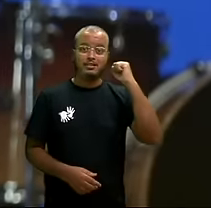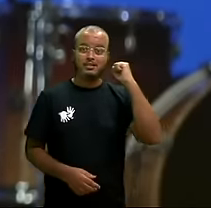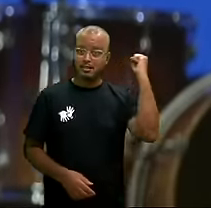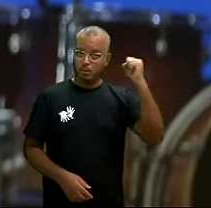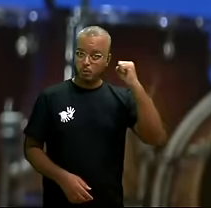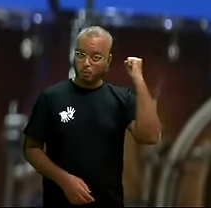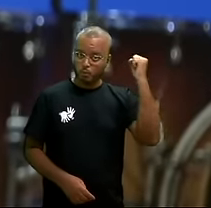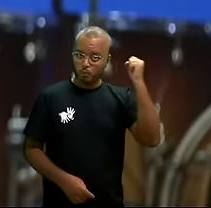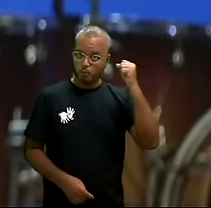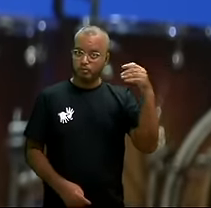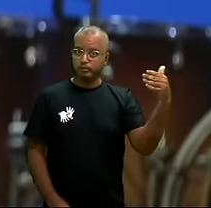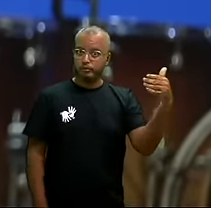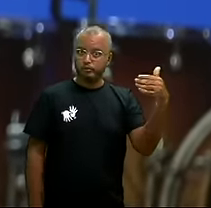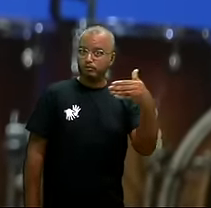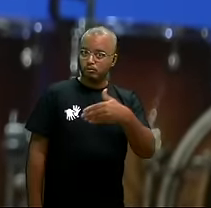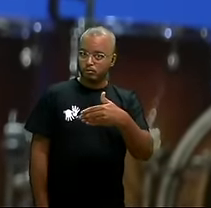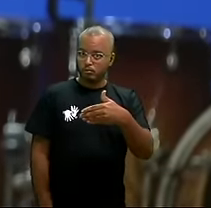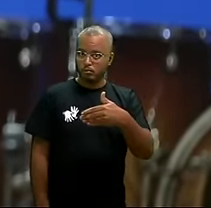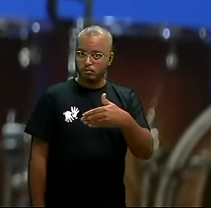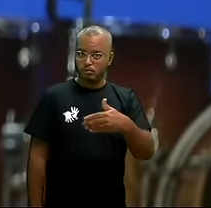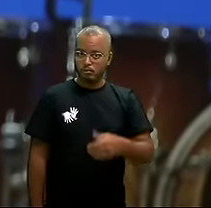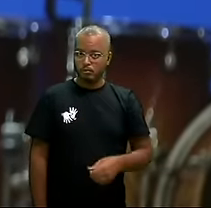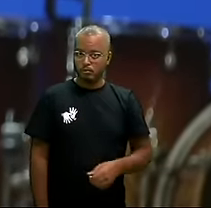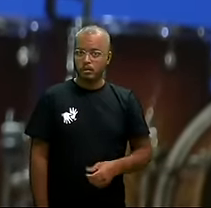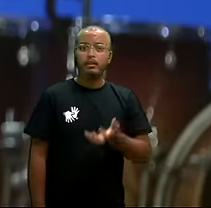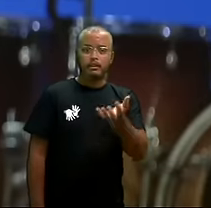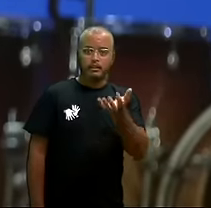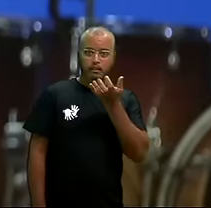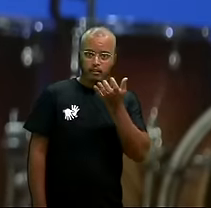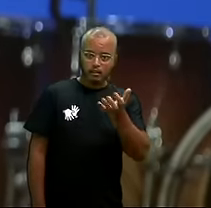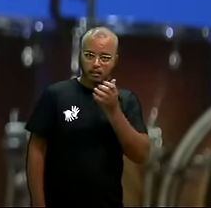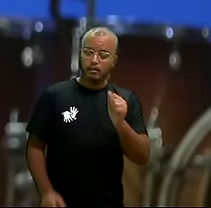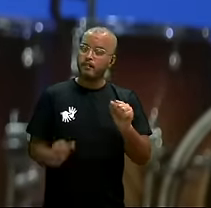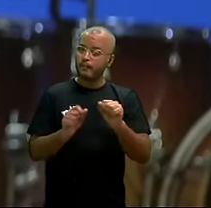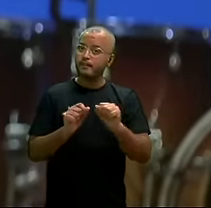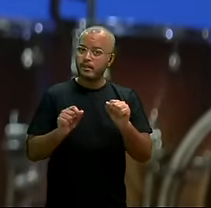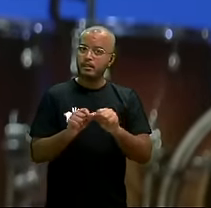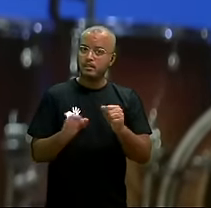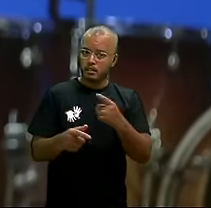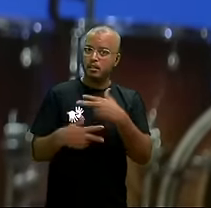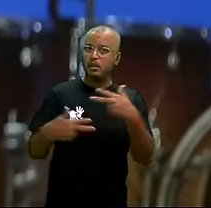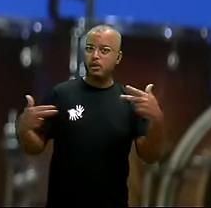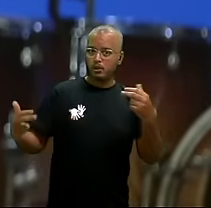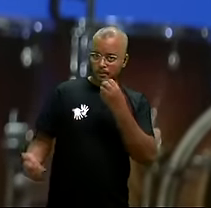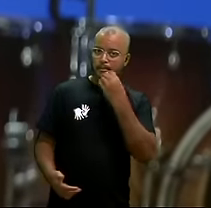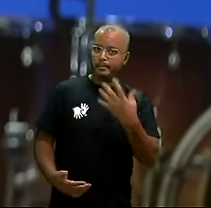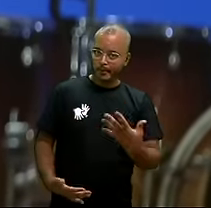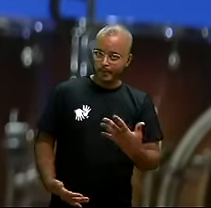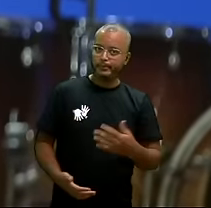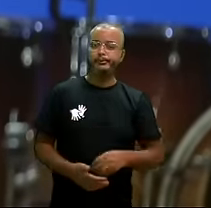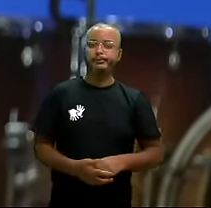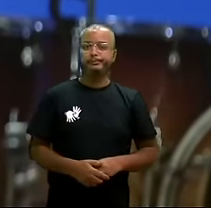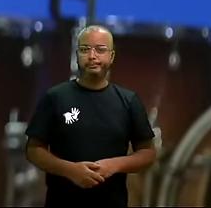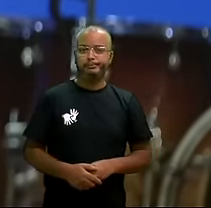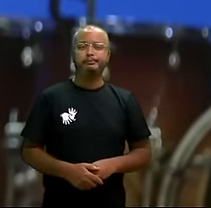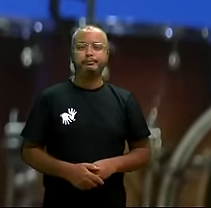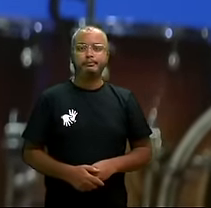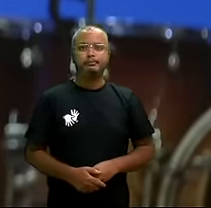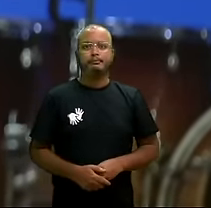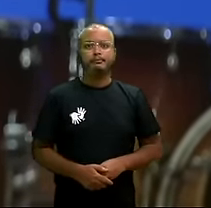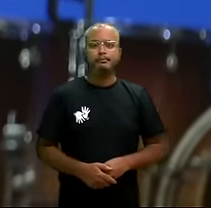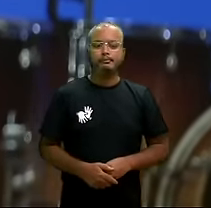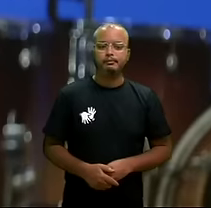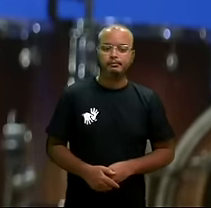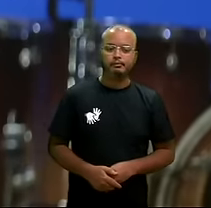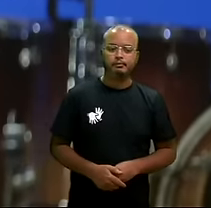melhor das intenções. Sempre vai ter alguém com boa intenção. Sempre vai ter um colega bem intencionado. Preste atenção,